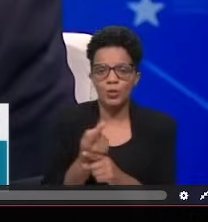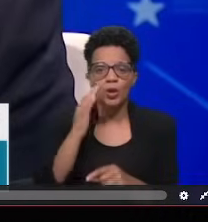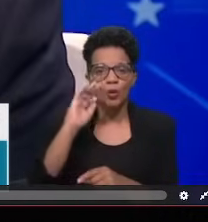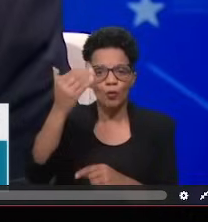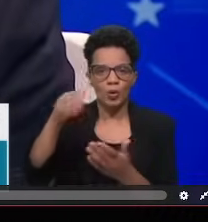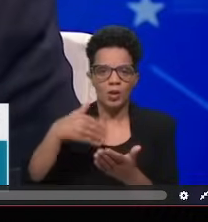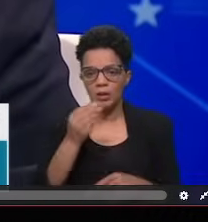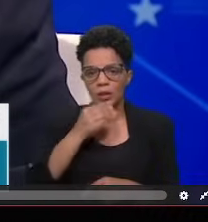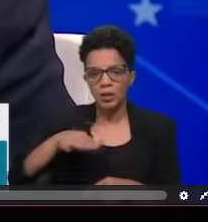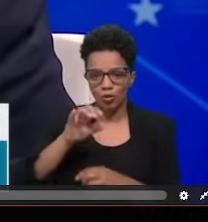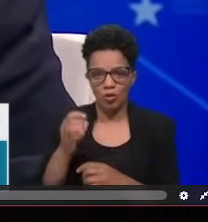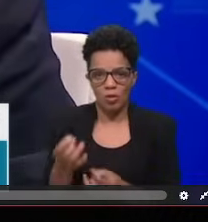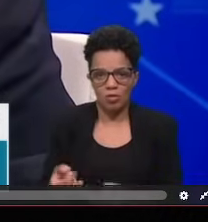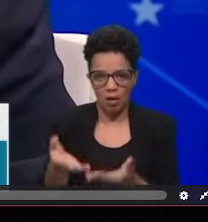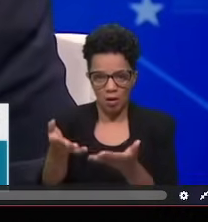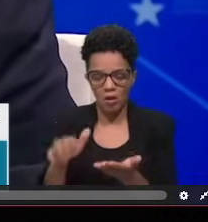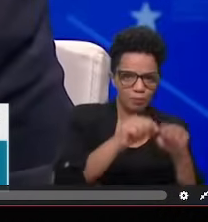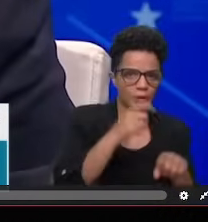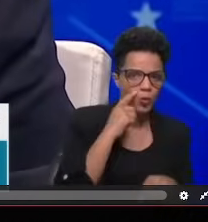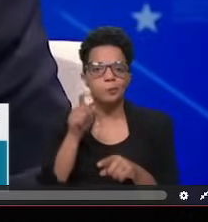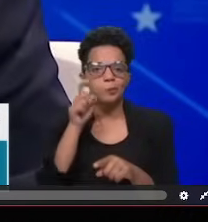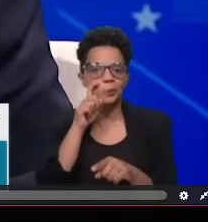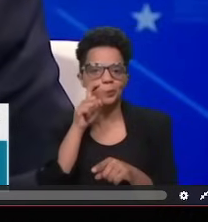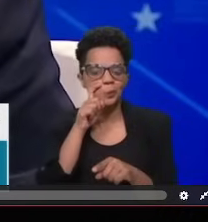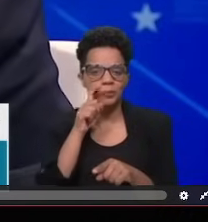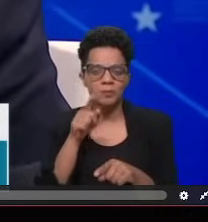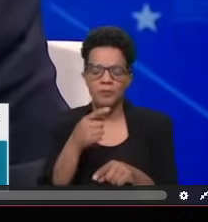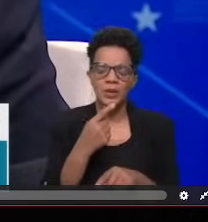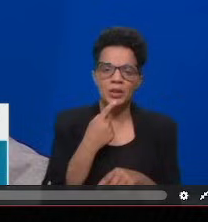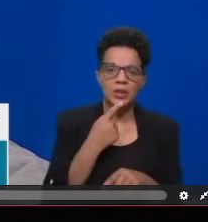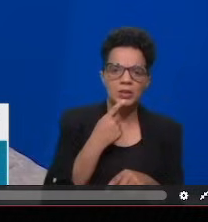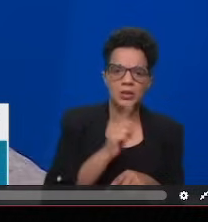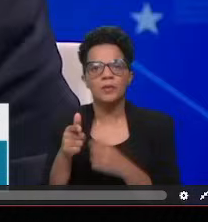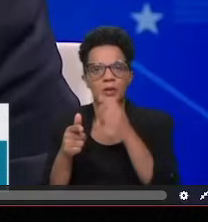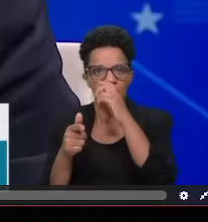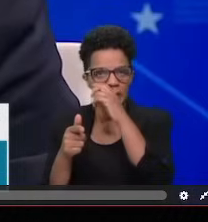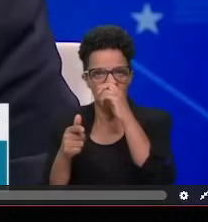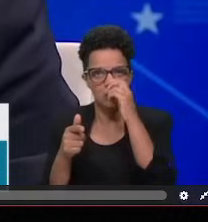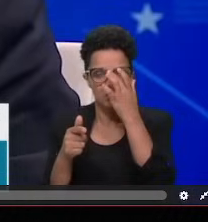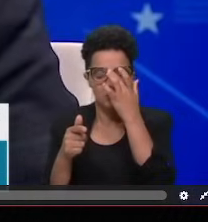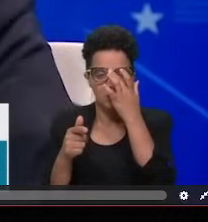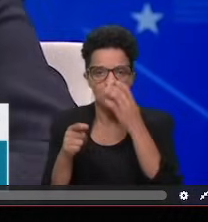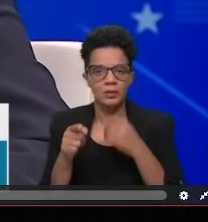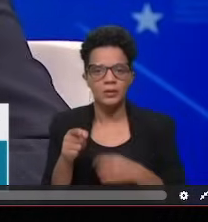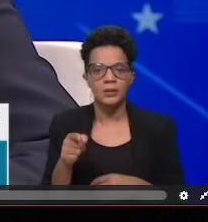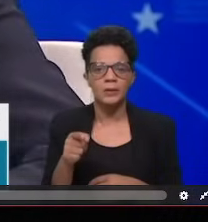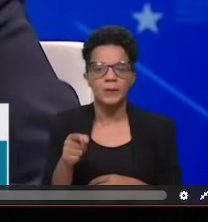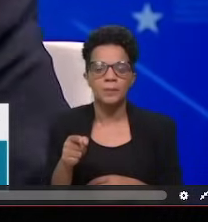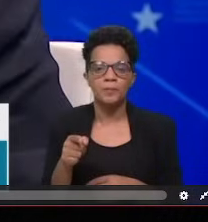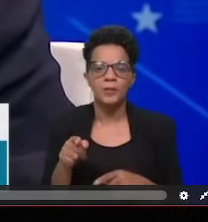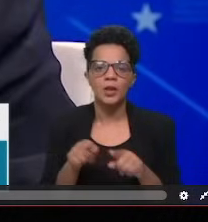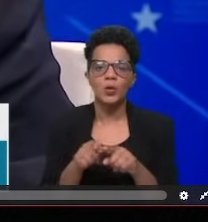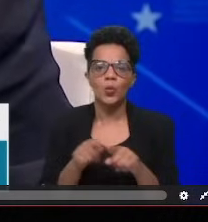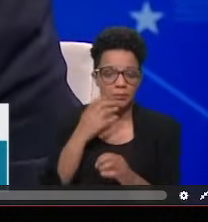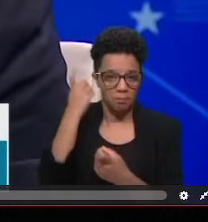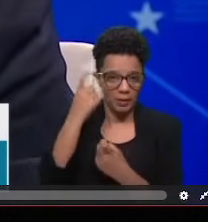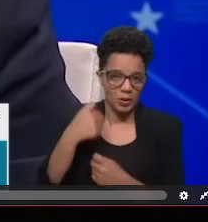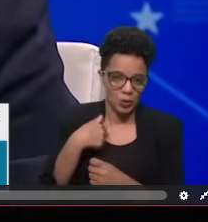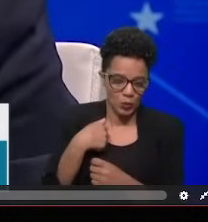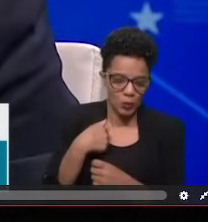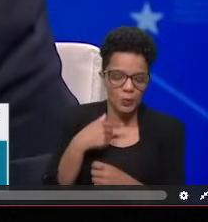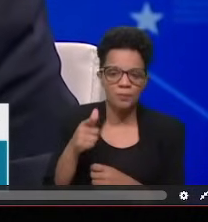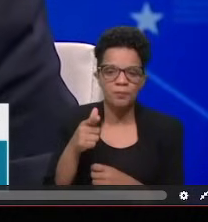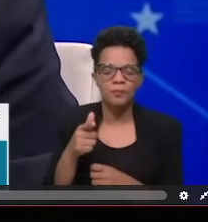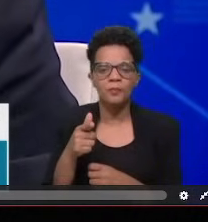nestas negativas iria levar seguramente a uma contr contrário não pressupunha a cedência dos digamos uma cintura de segurança feita